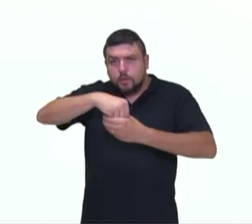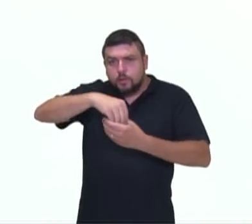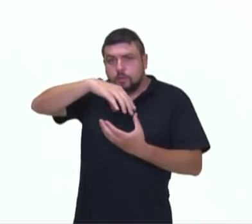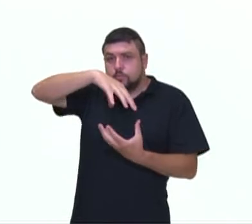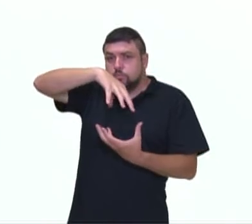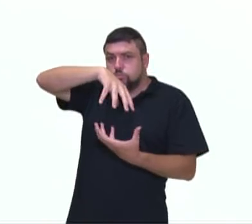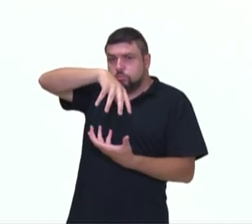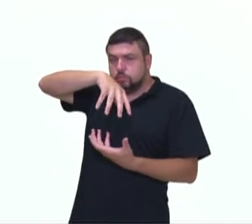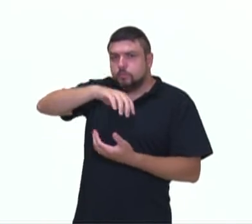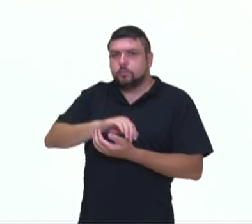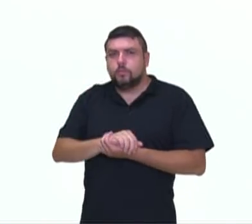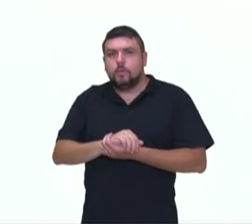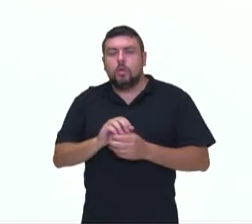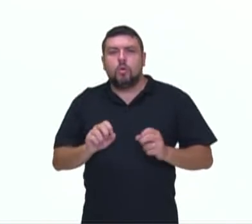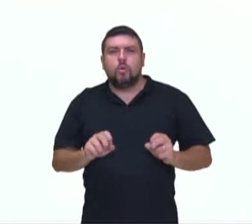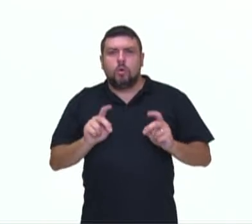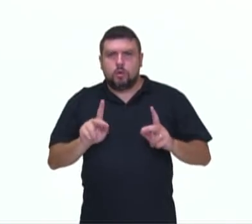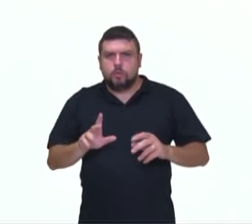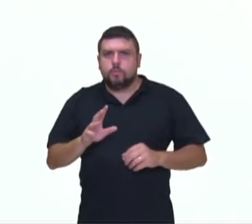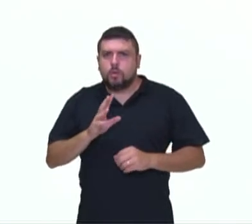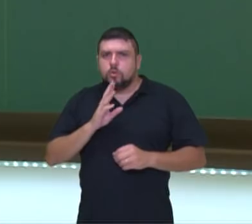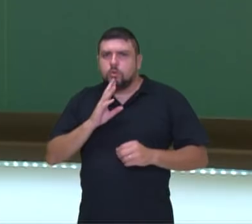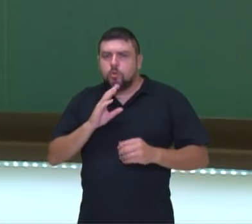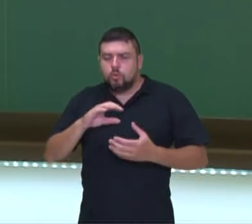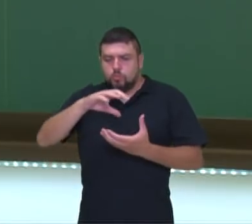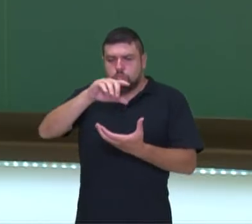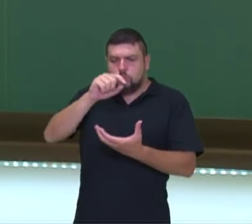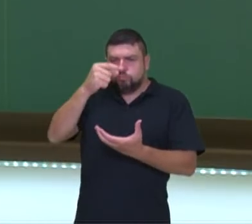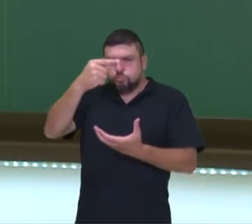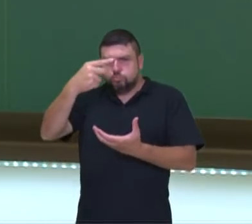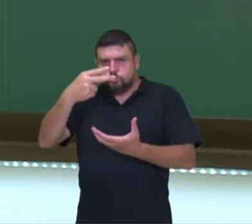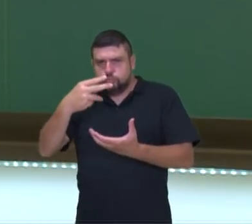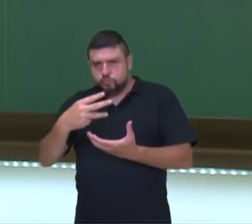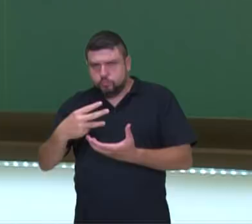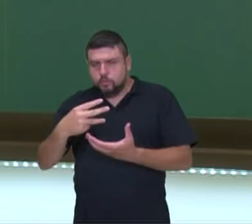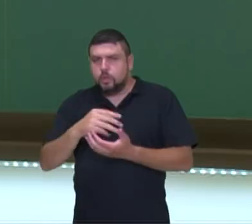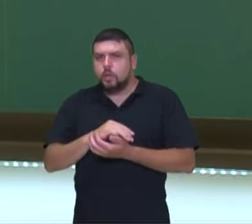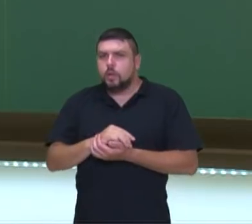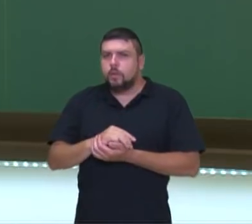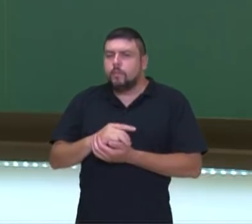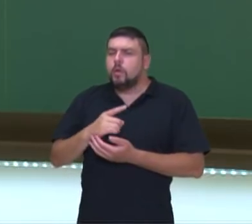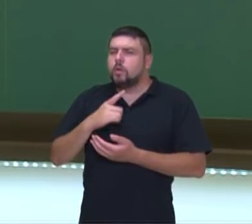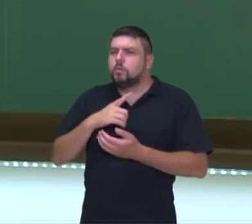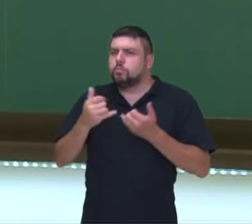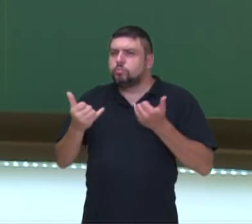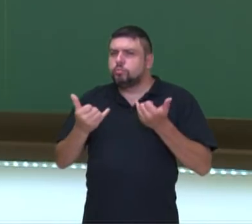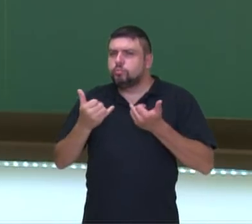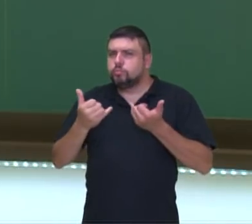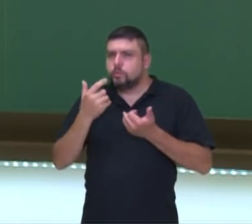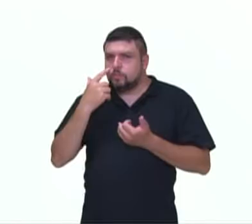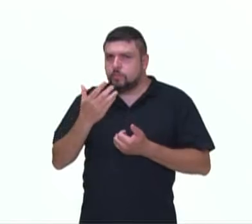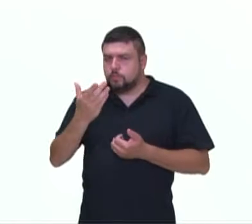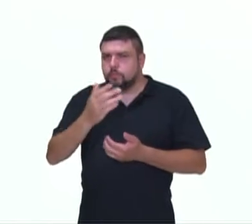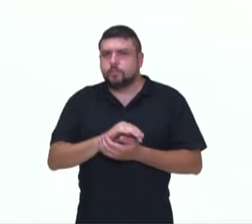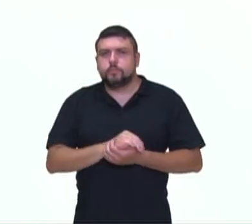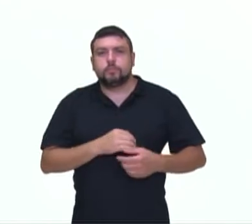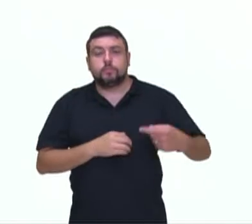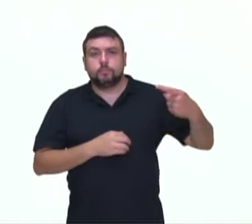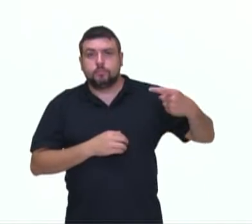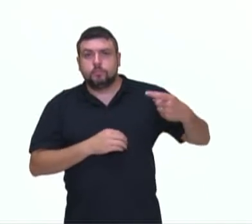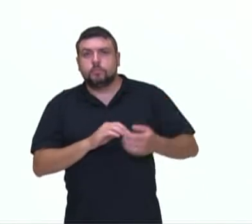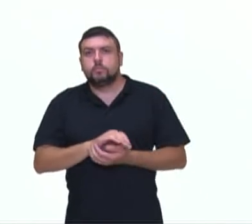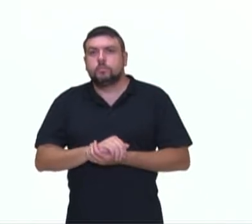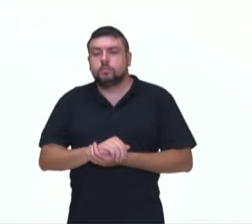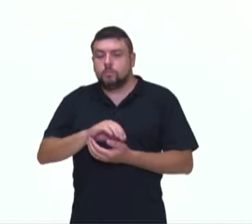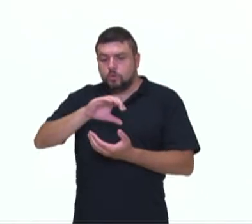então, conhecemos as 3 camadas. Eu trago 3 informações para vocês. A primeira, a crosta pode